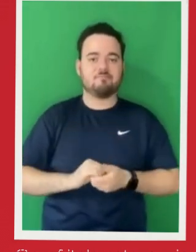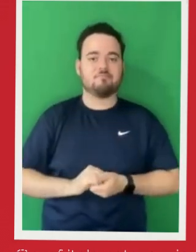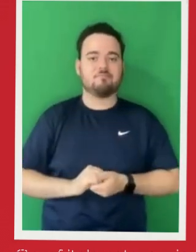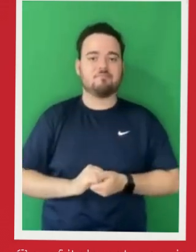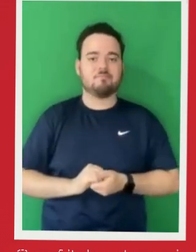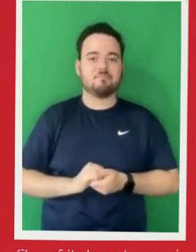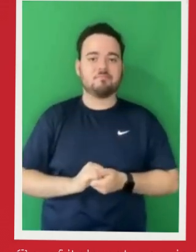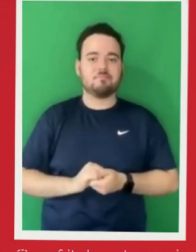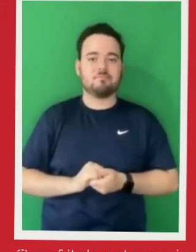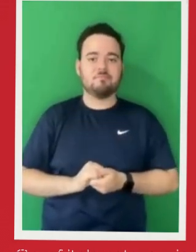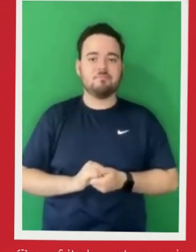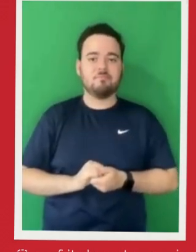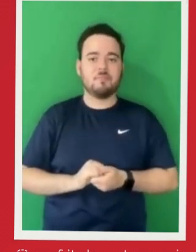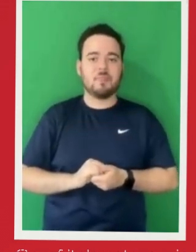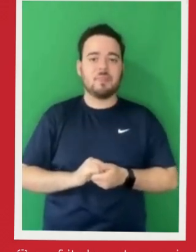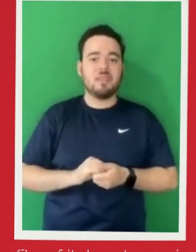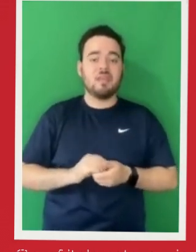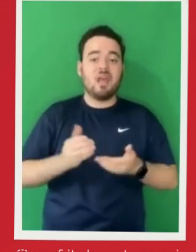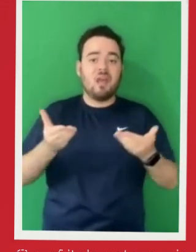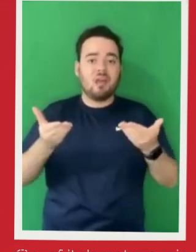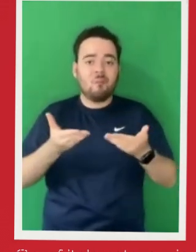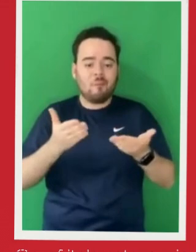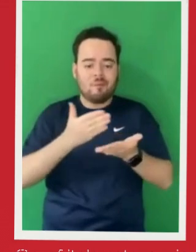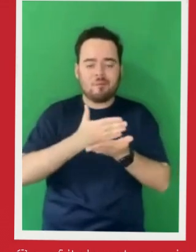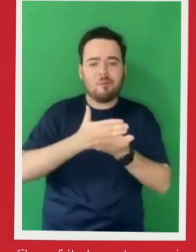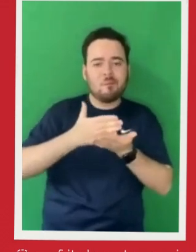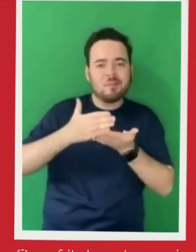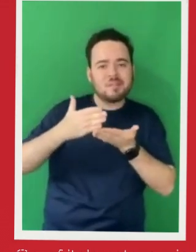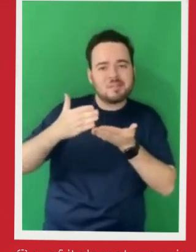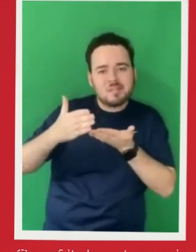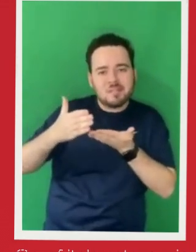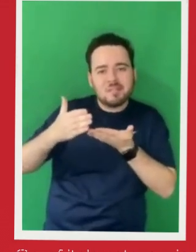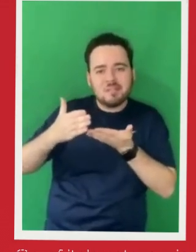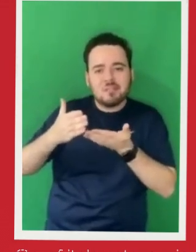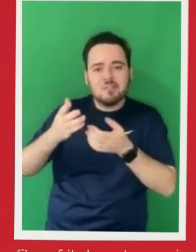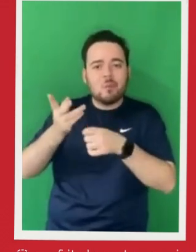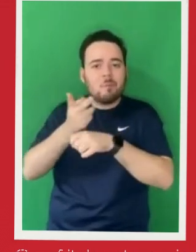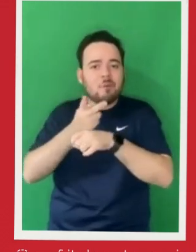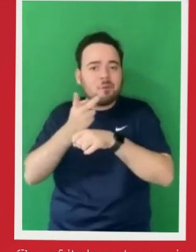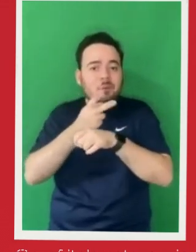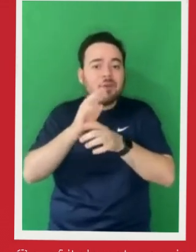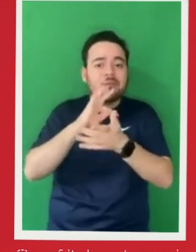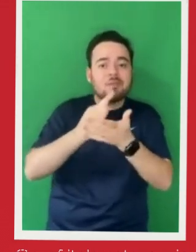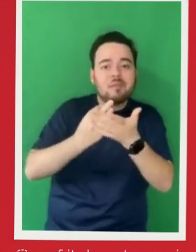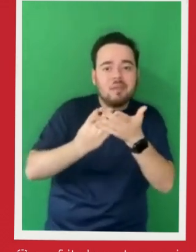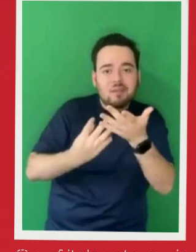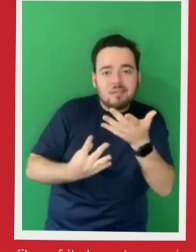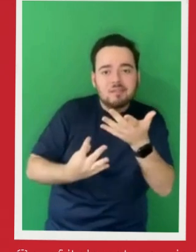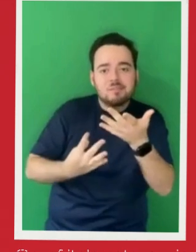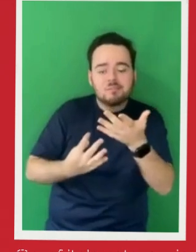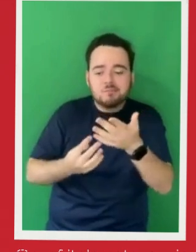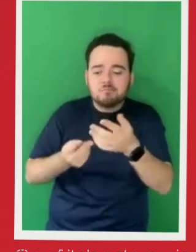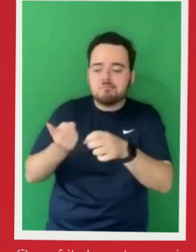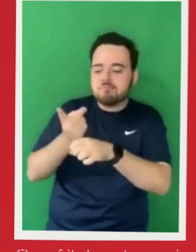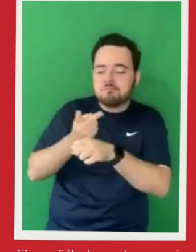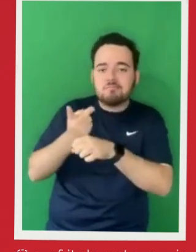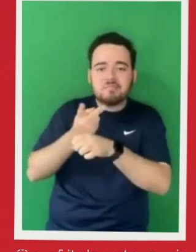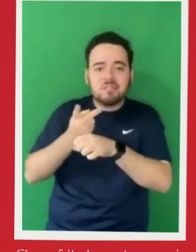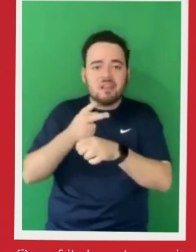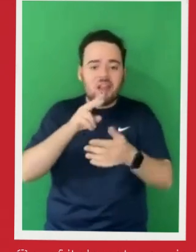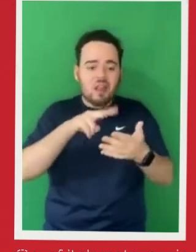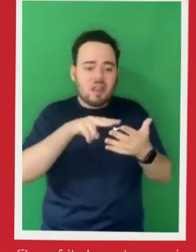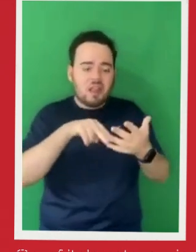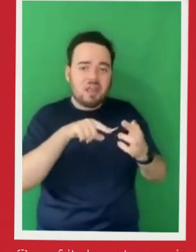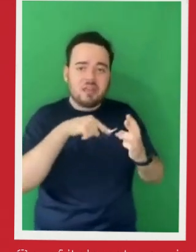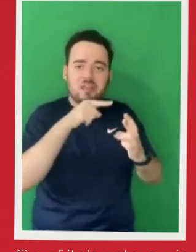levantamento. Nessa fase que você está só tateando, buscando um texto aqui, buscando outro ali, você não